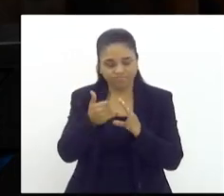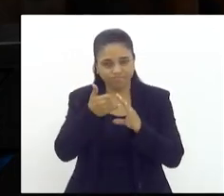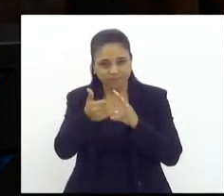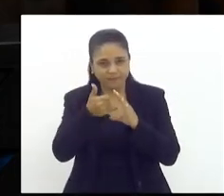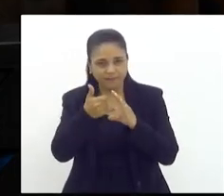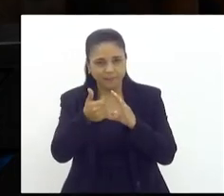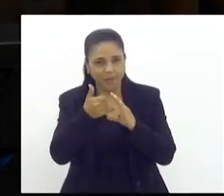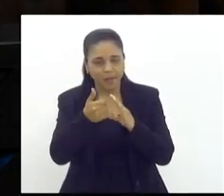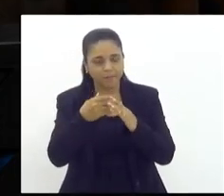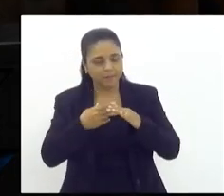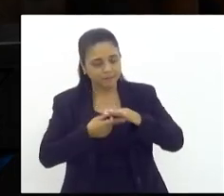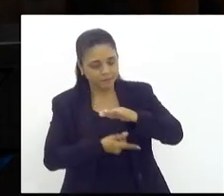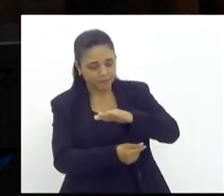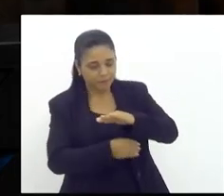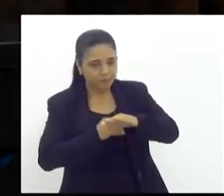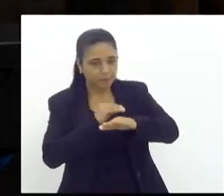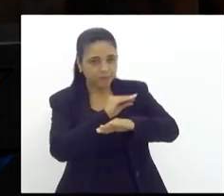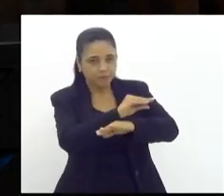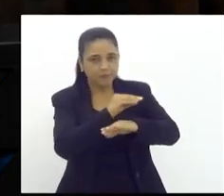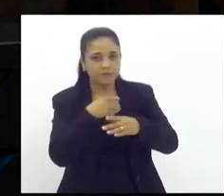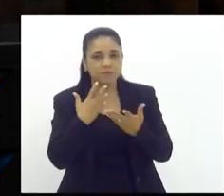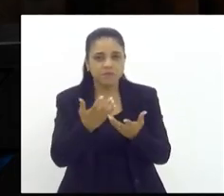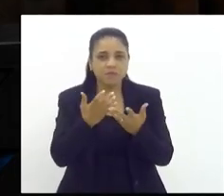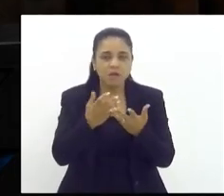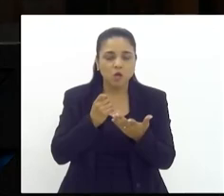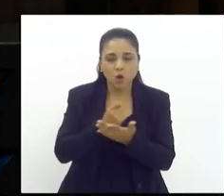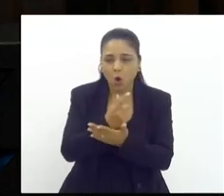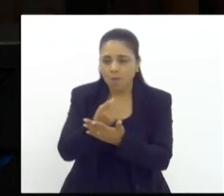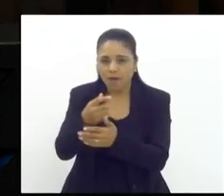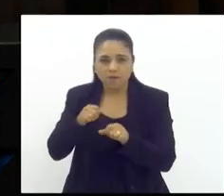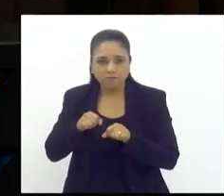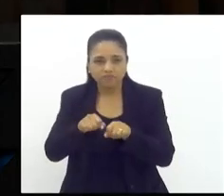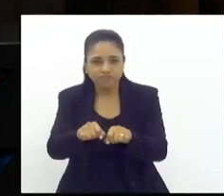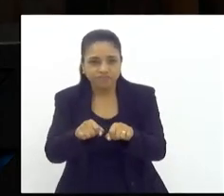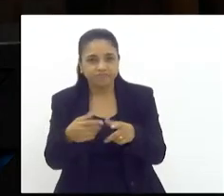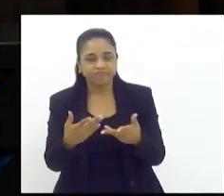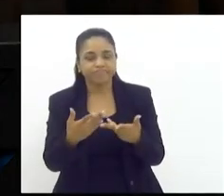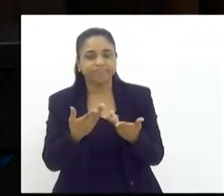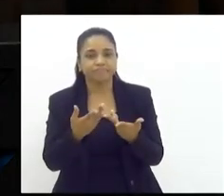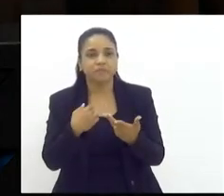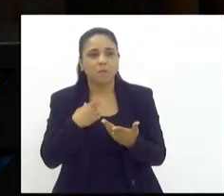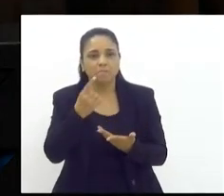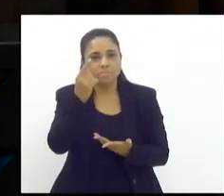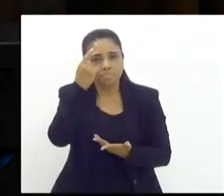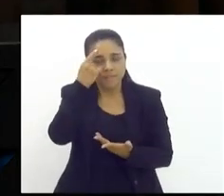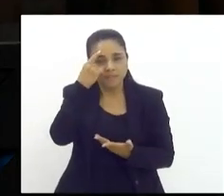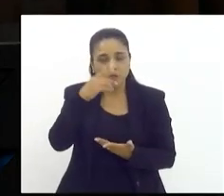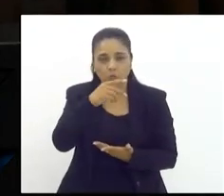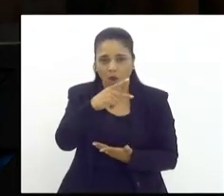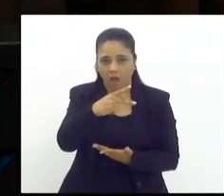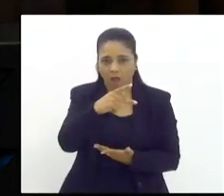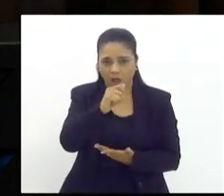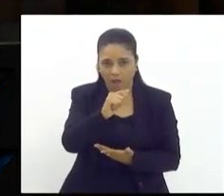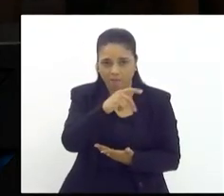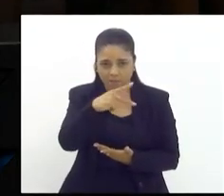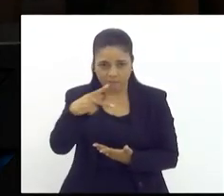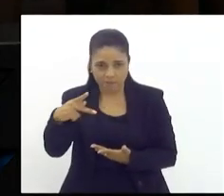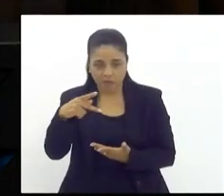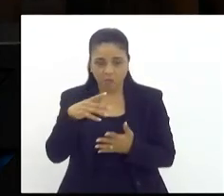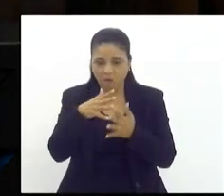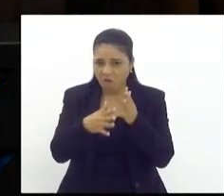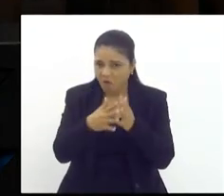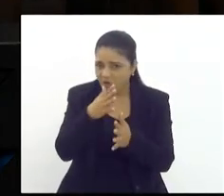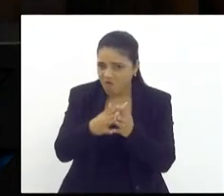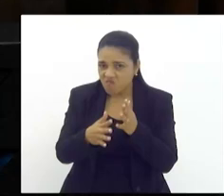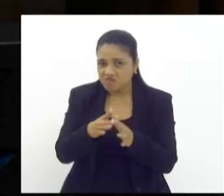a pessoa querendo na padaria A pessoa querendo ir no supermercado achando que vai cair o aplicativo é uma bagunça vou investigar Esse